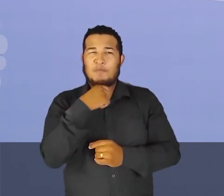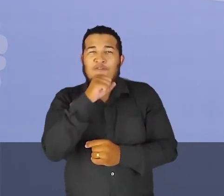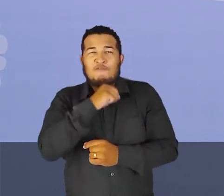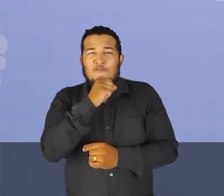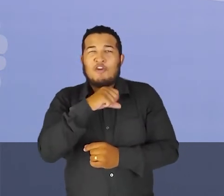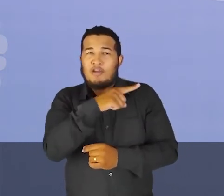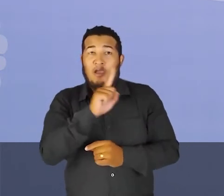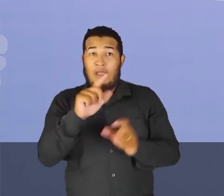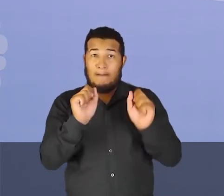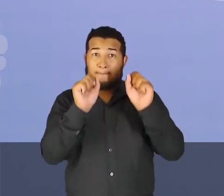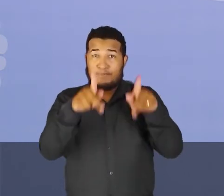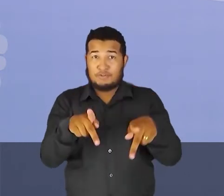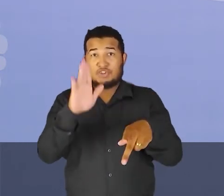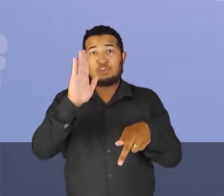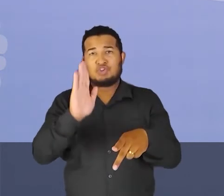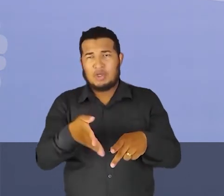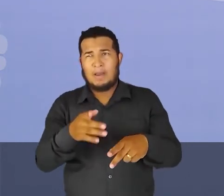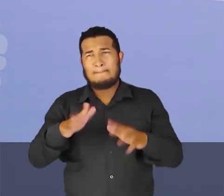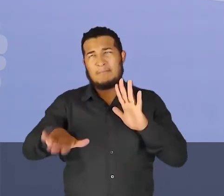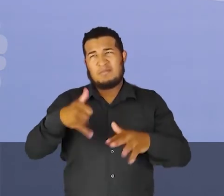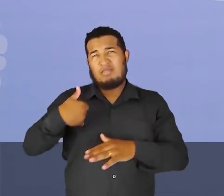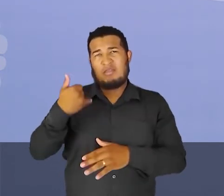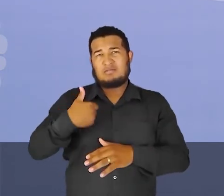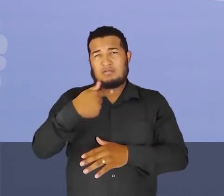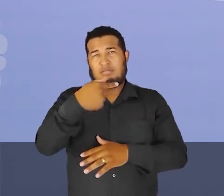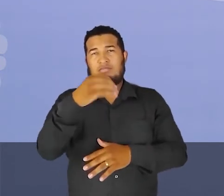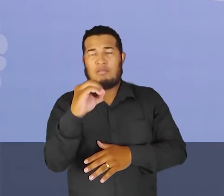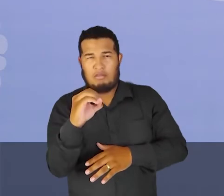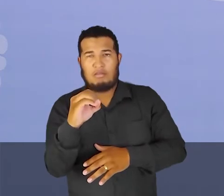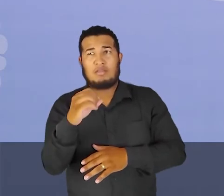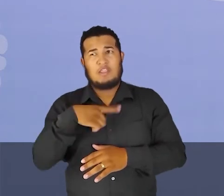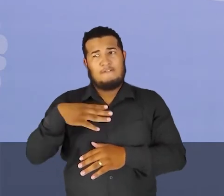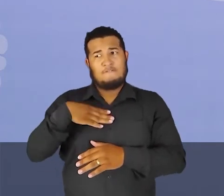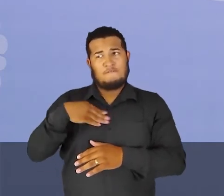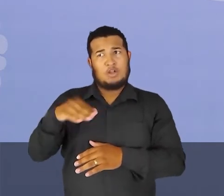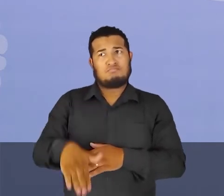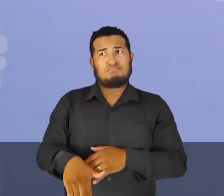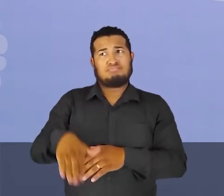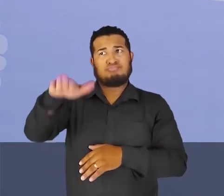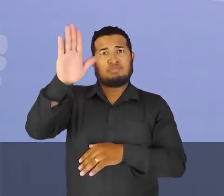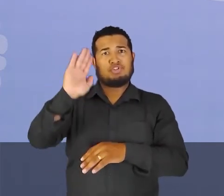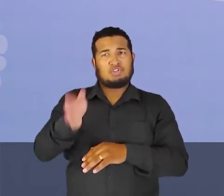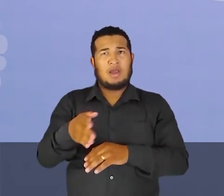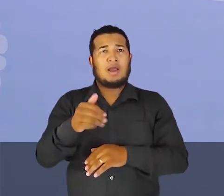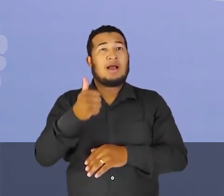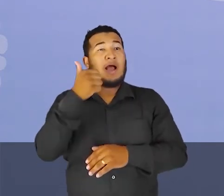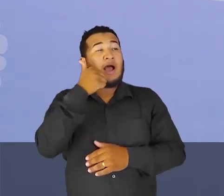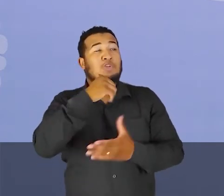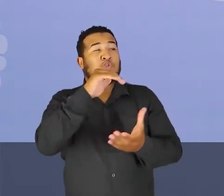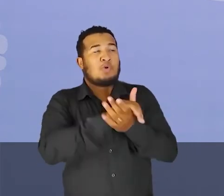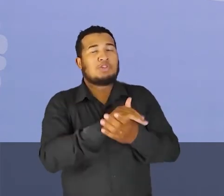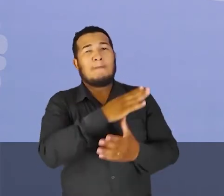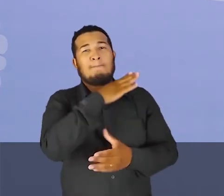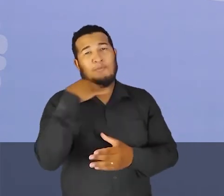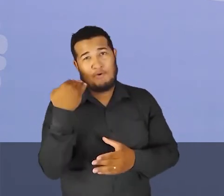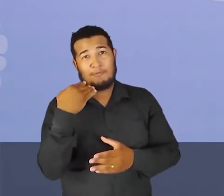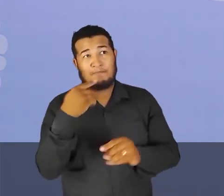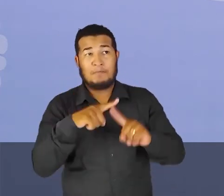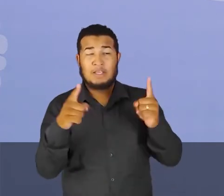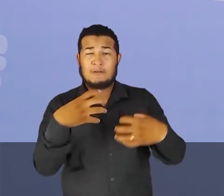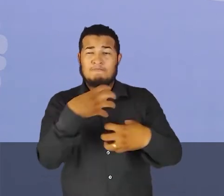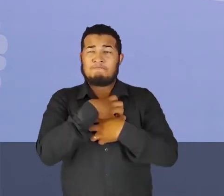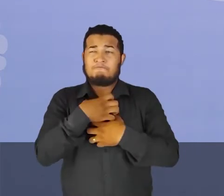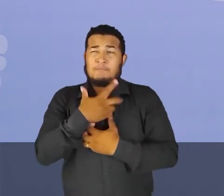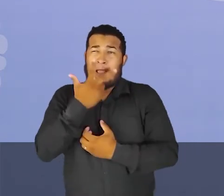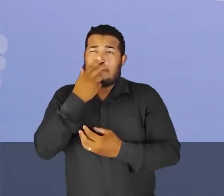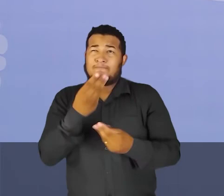do Robert De Niro é um senhor aposentado, no auge dos seus 70 anos, já criou os filhos, já ficou viúvo, mas ele